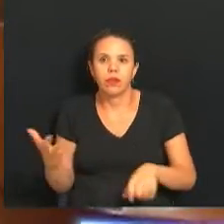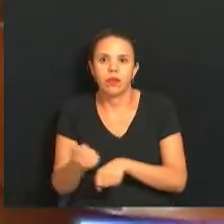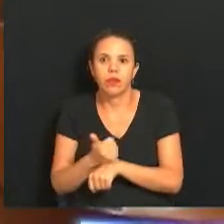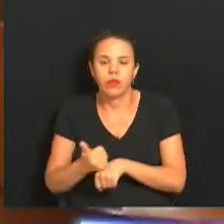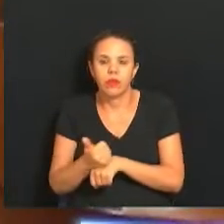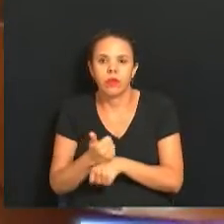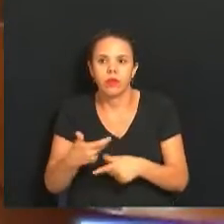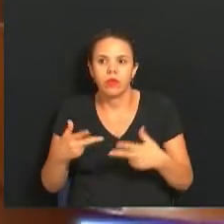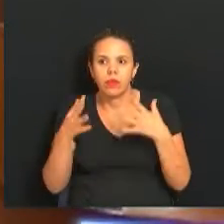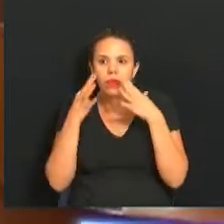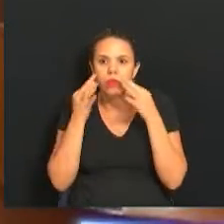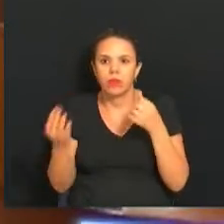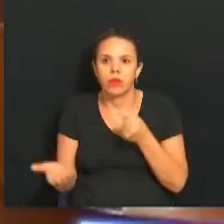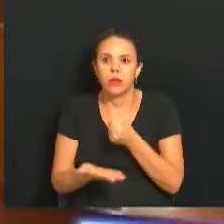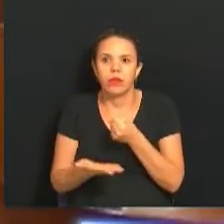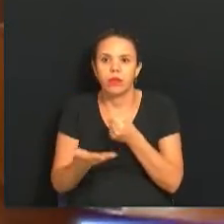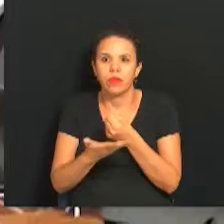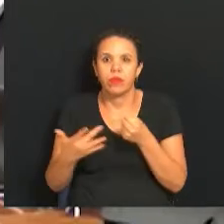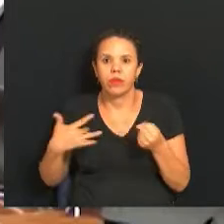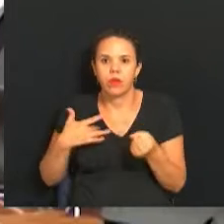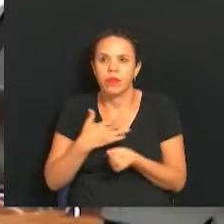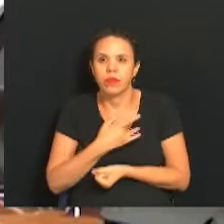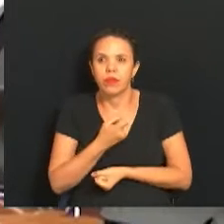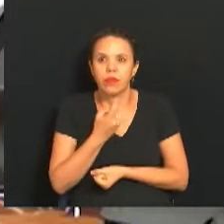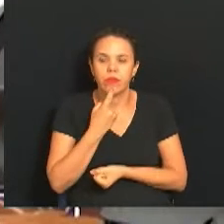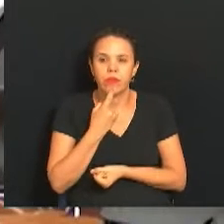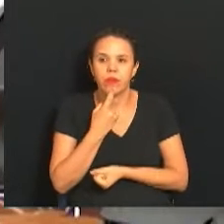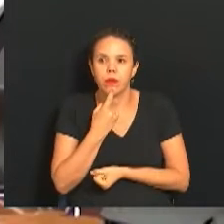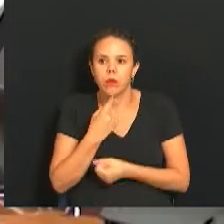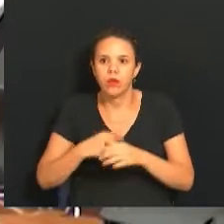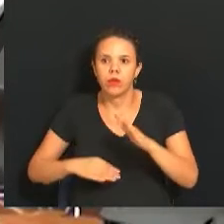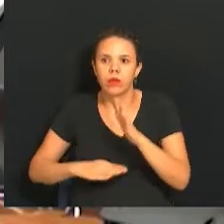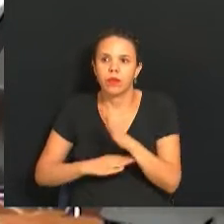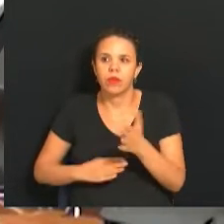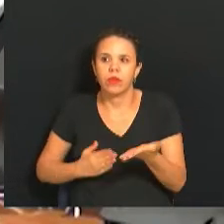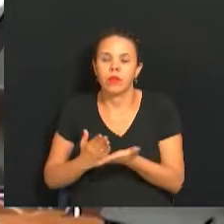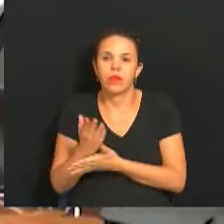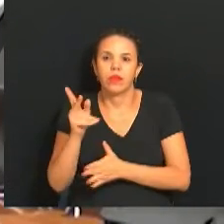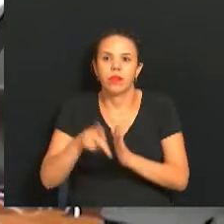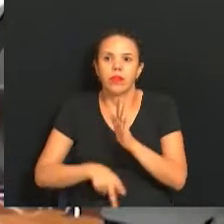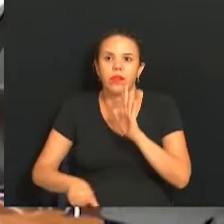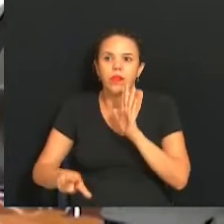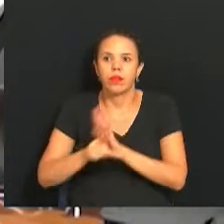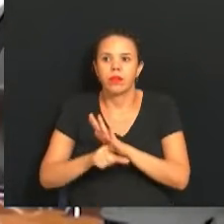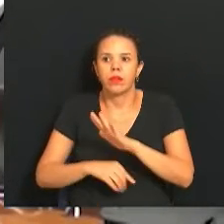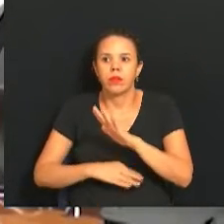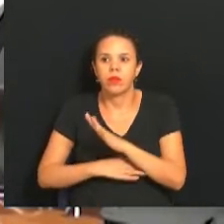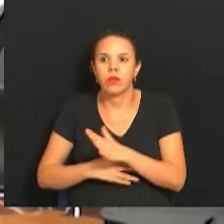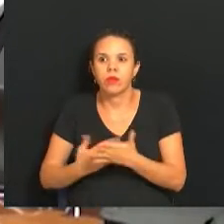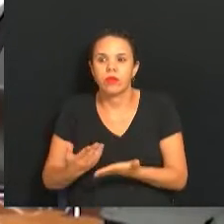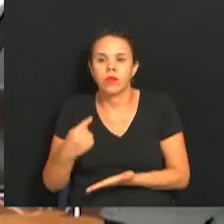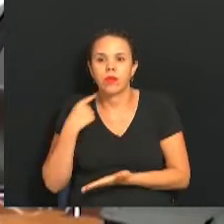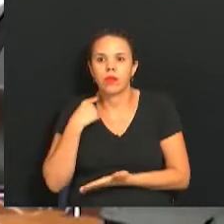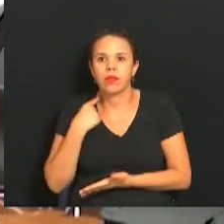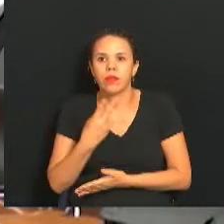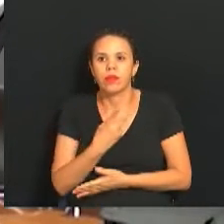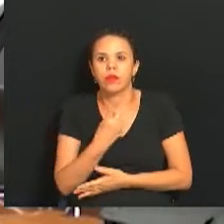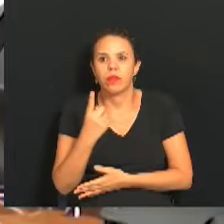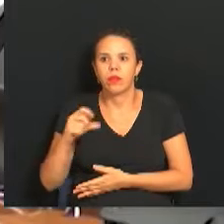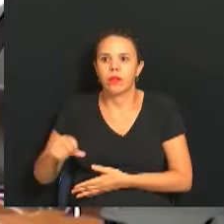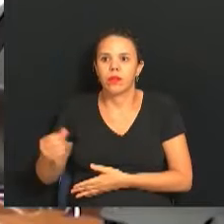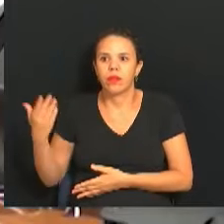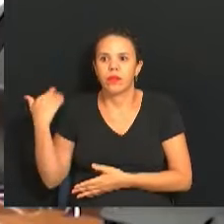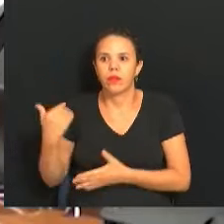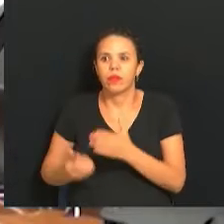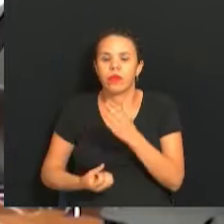na atenção primária à saúde de Campinas. A Câmara aprovou o projeto de lei do Executivo em maio de 2019, que